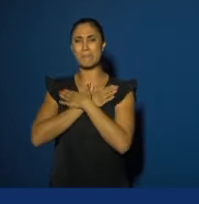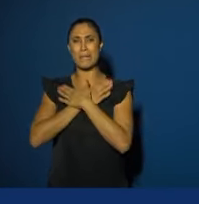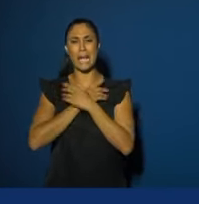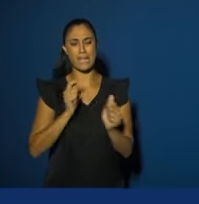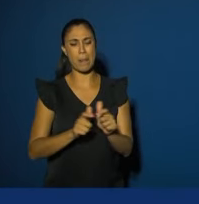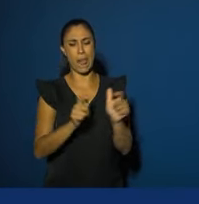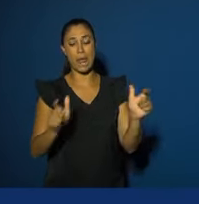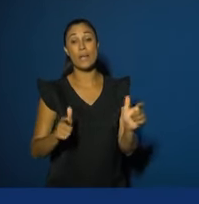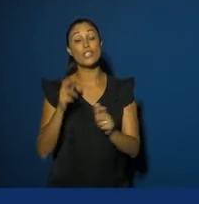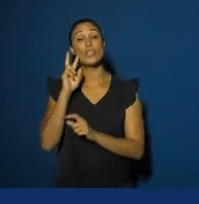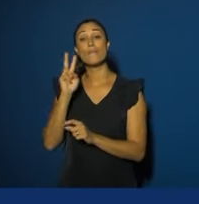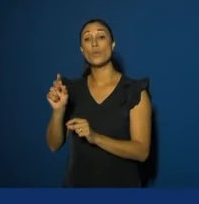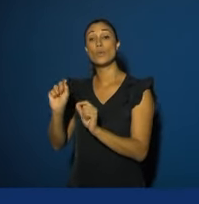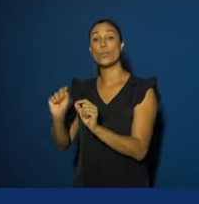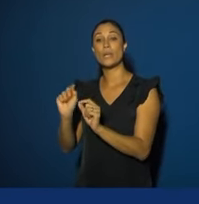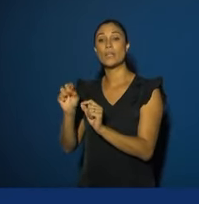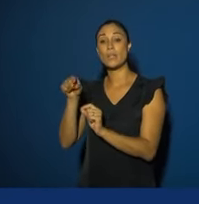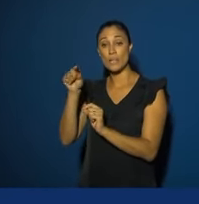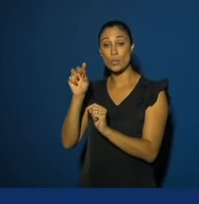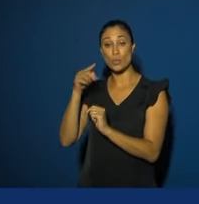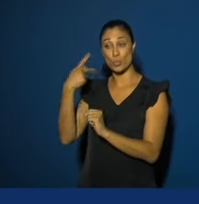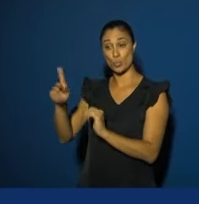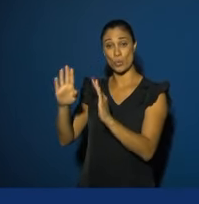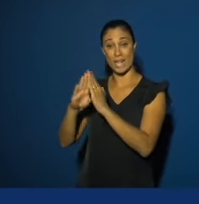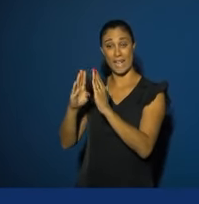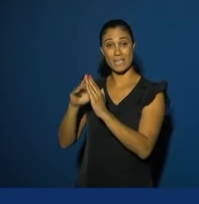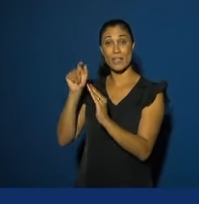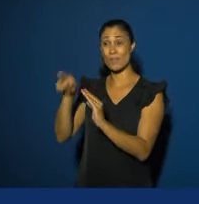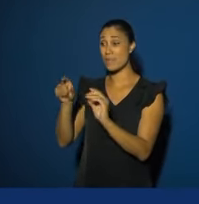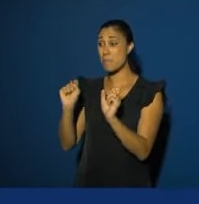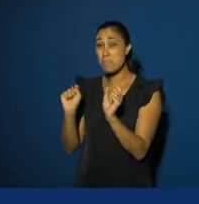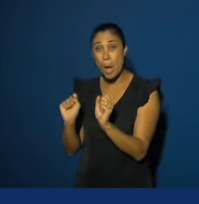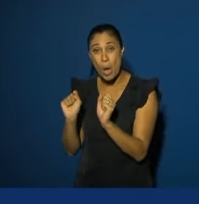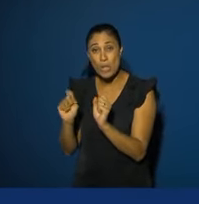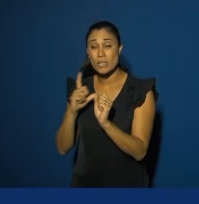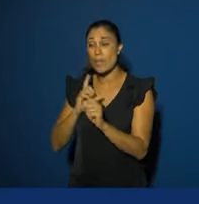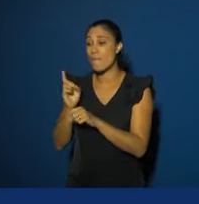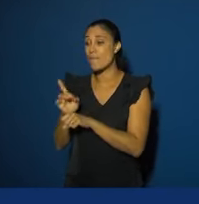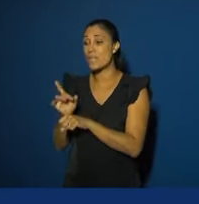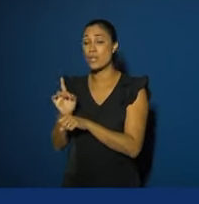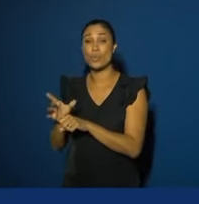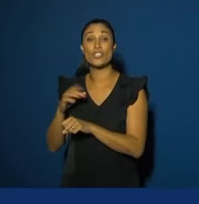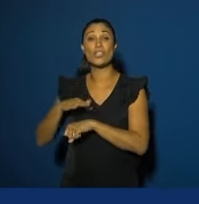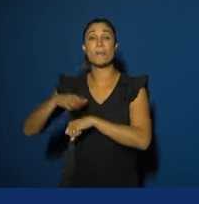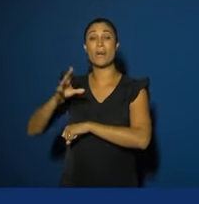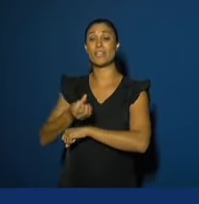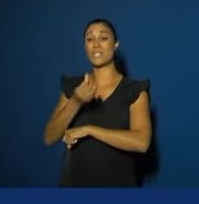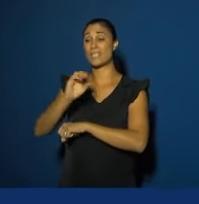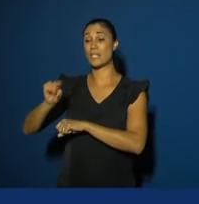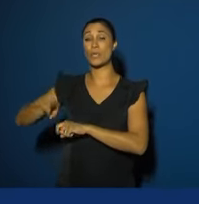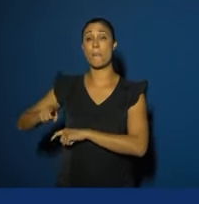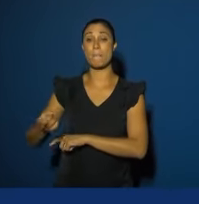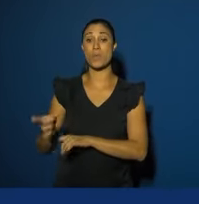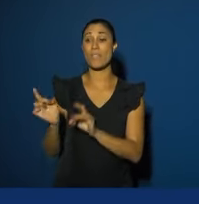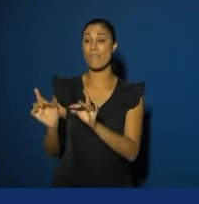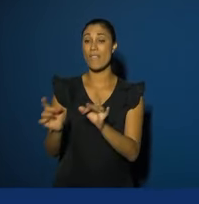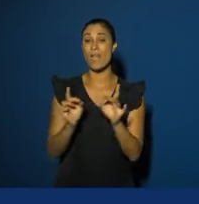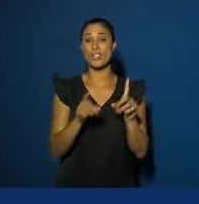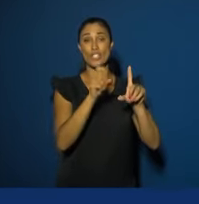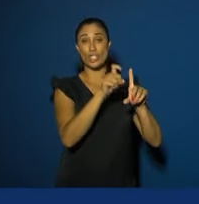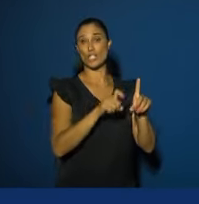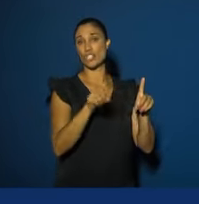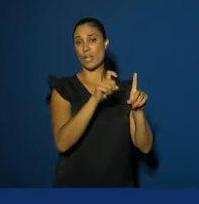poderia ser um vendedor do Magazine em 24 horas nós temos até hoje mais de 600 1 vendedores que vende pro Magazine